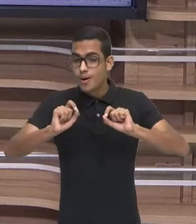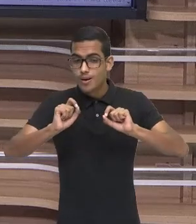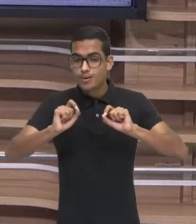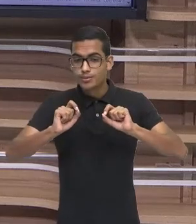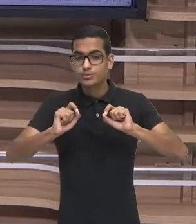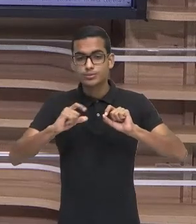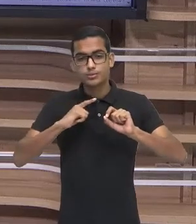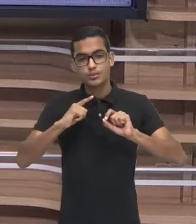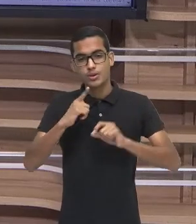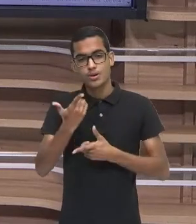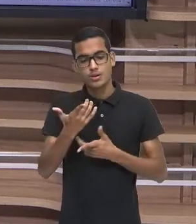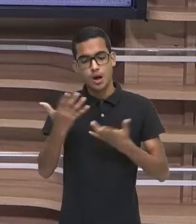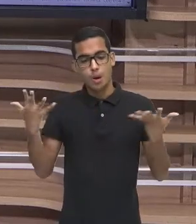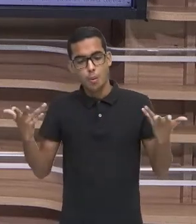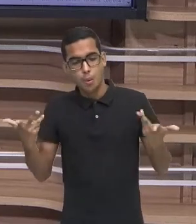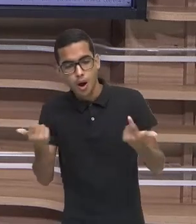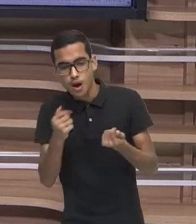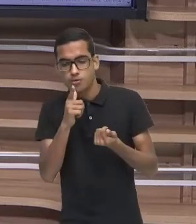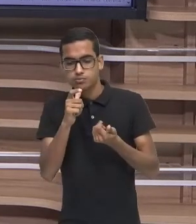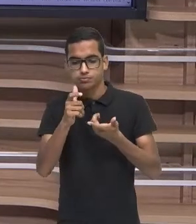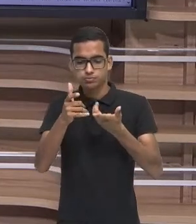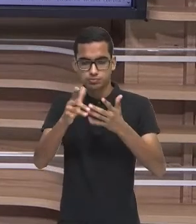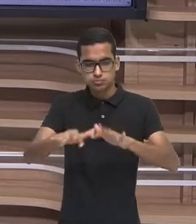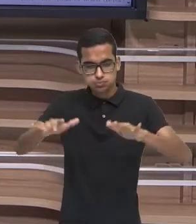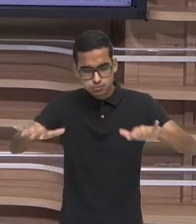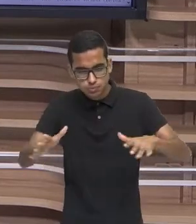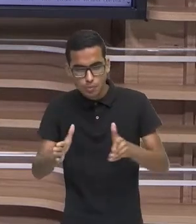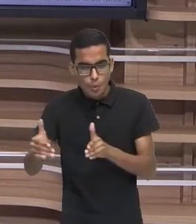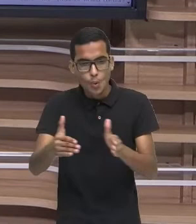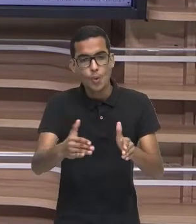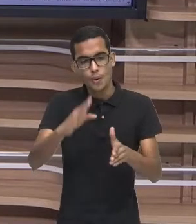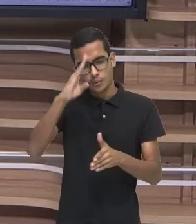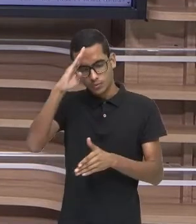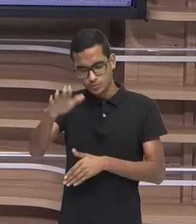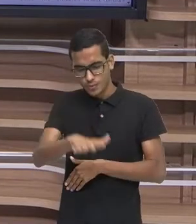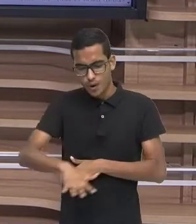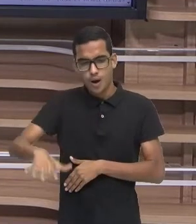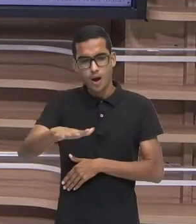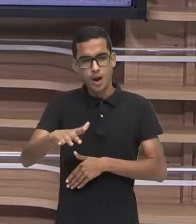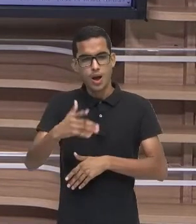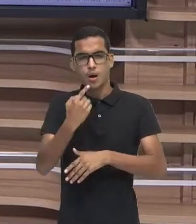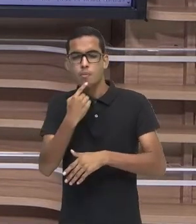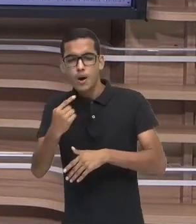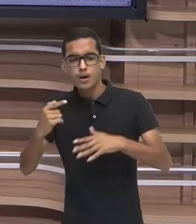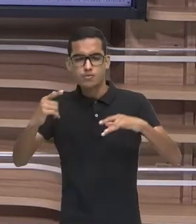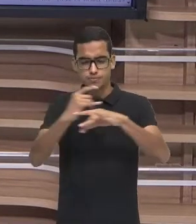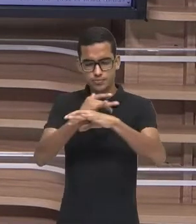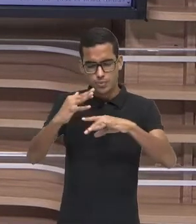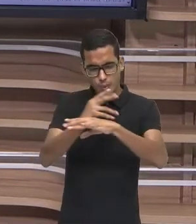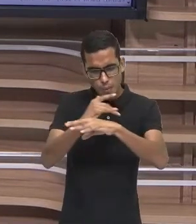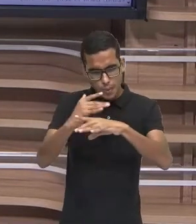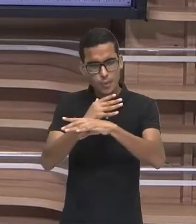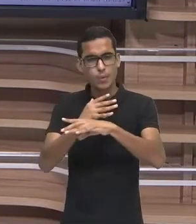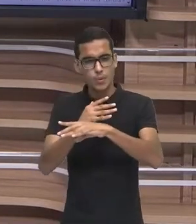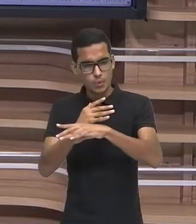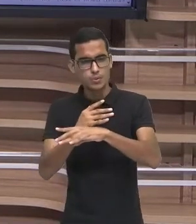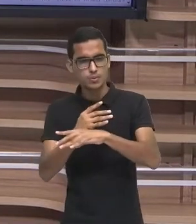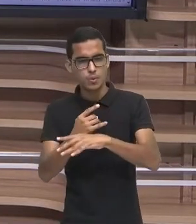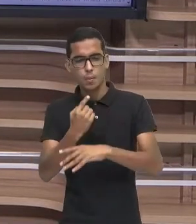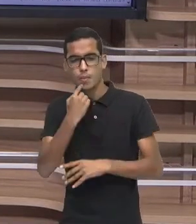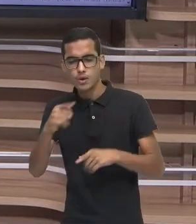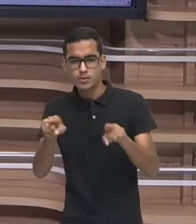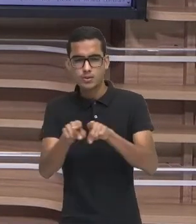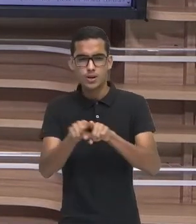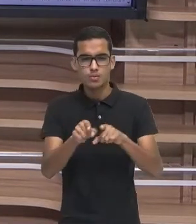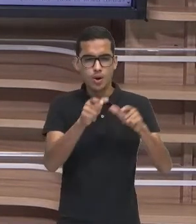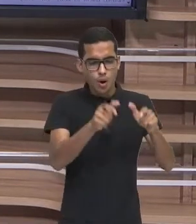infelizmente, em rios poluídos que acabam surgindo principalmente em áreas urbanas, em áreas próximas aí às cidades, próximo aos portos,